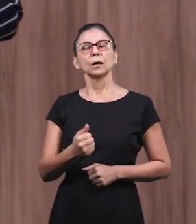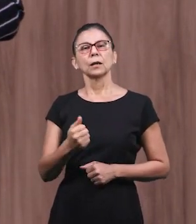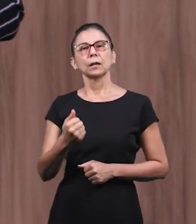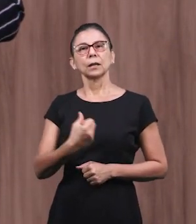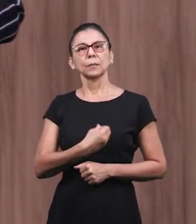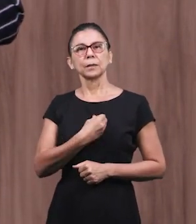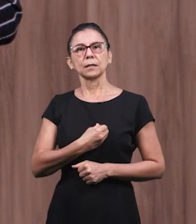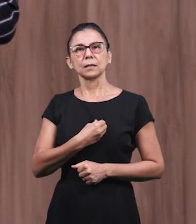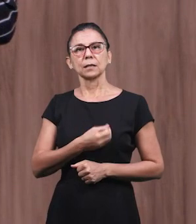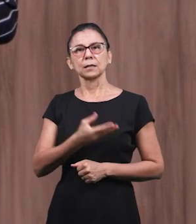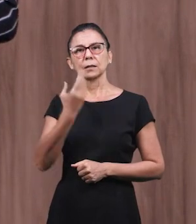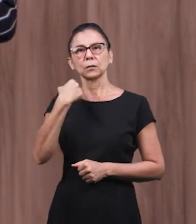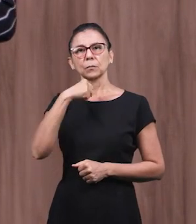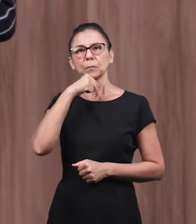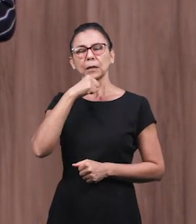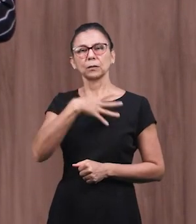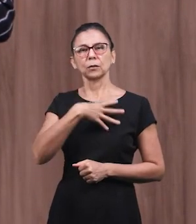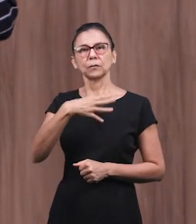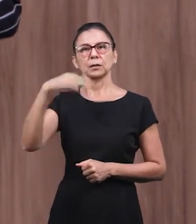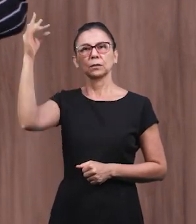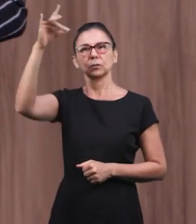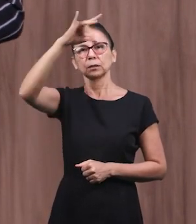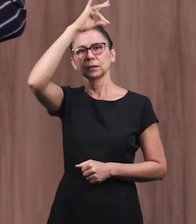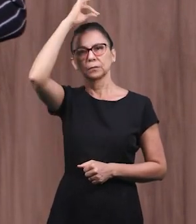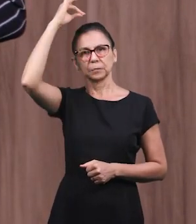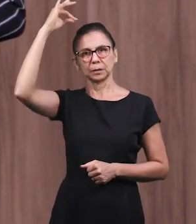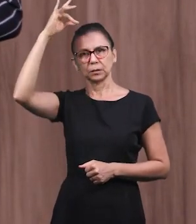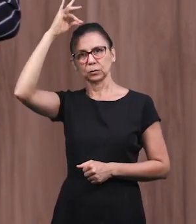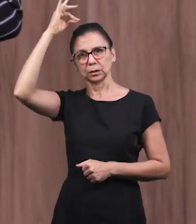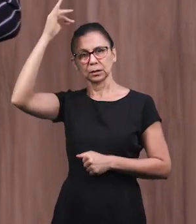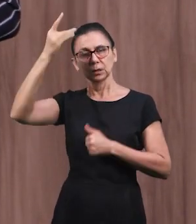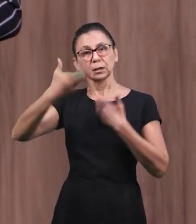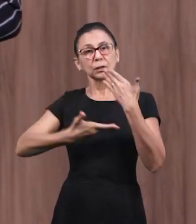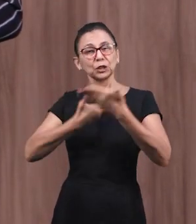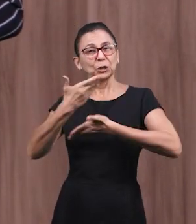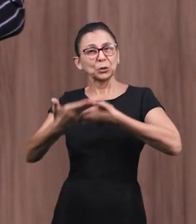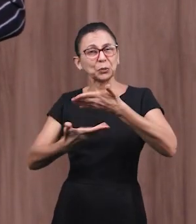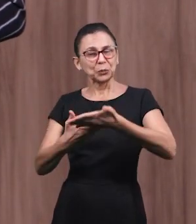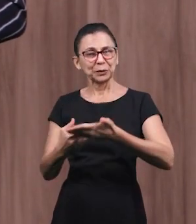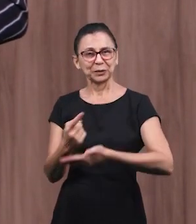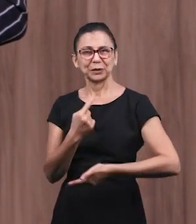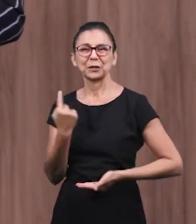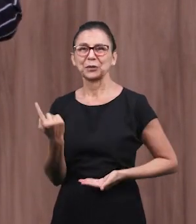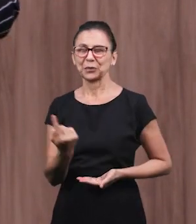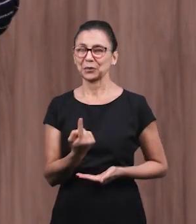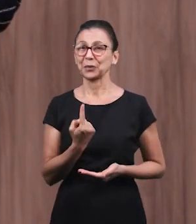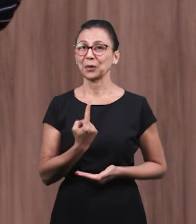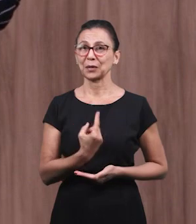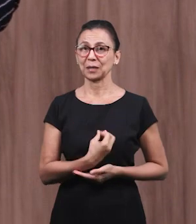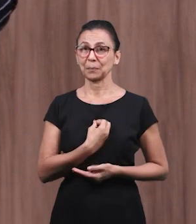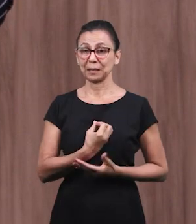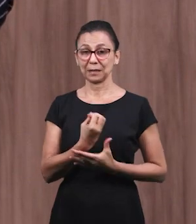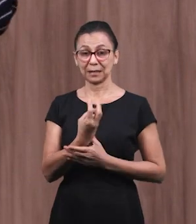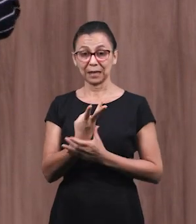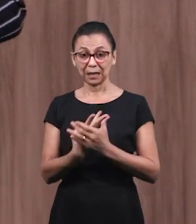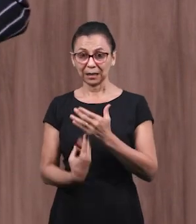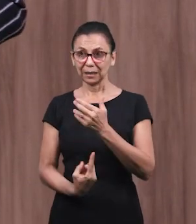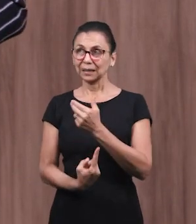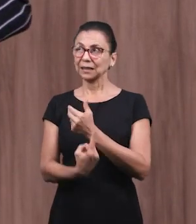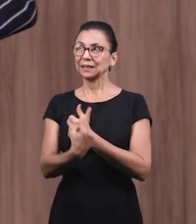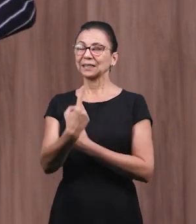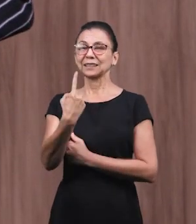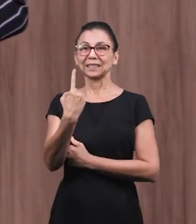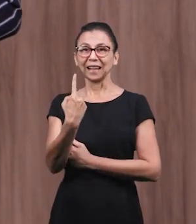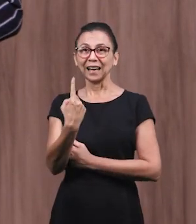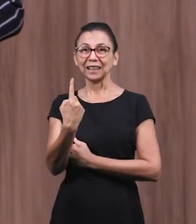Filho no caminho e do Espírito Santo que não nos deixa desviar ao longo da vida, ou seja, com a presença da